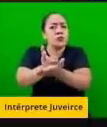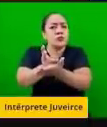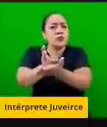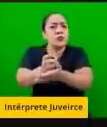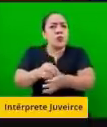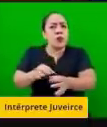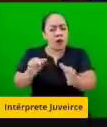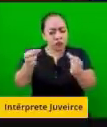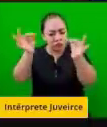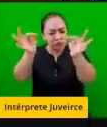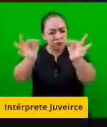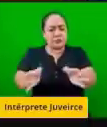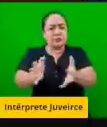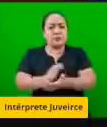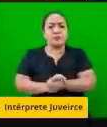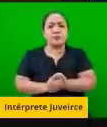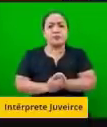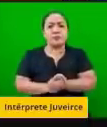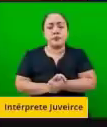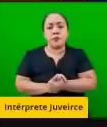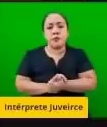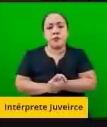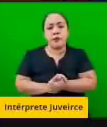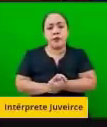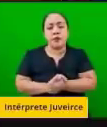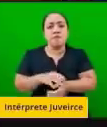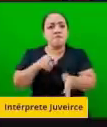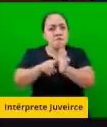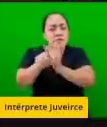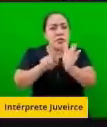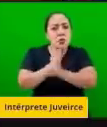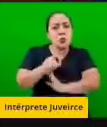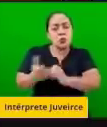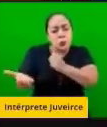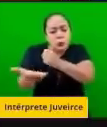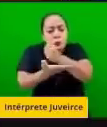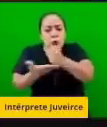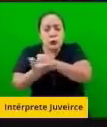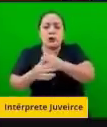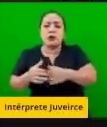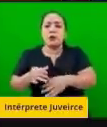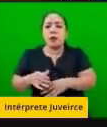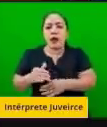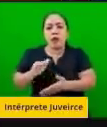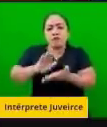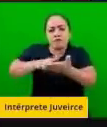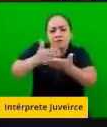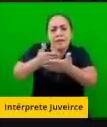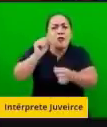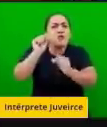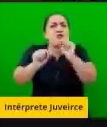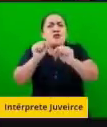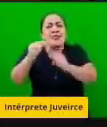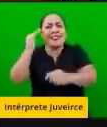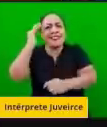perguntas básicas que nos ajudam, né, na interpretação dessas fontes históricas.